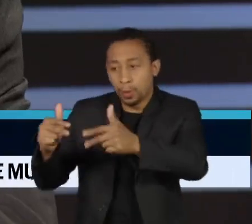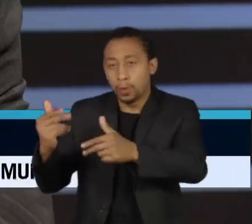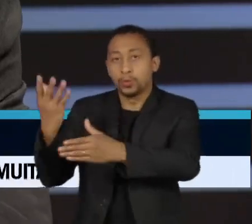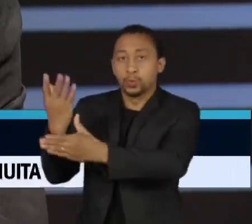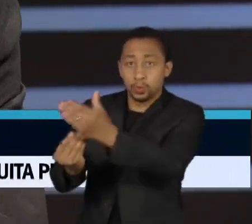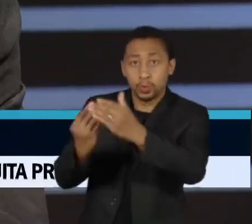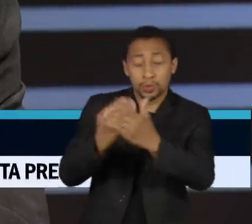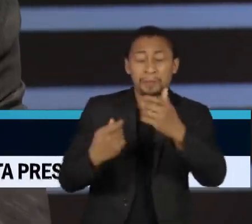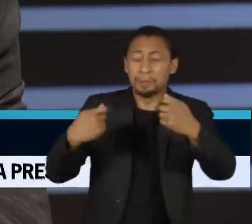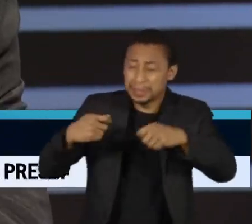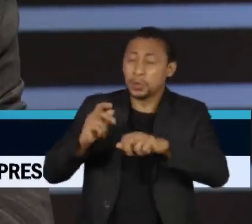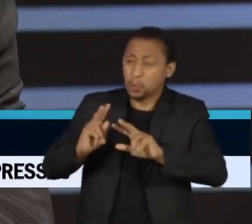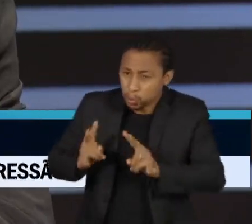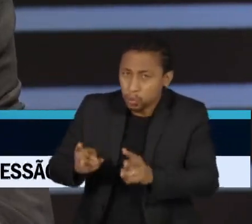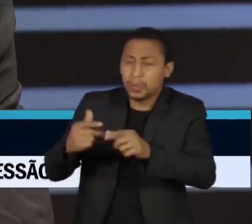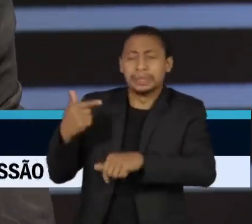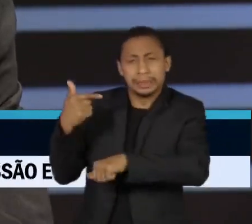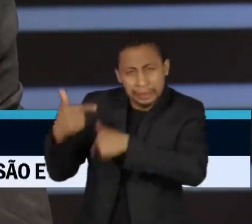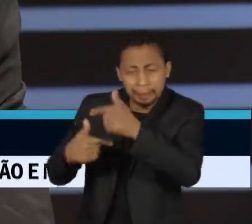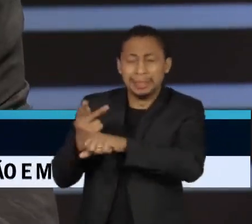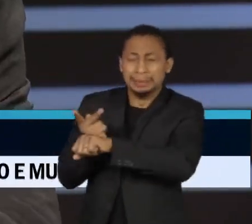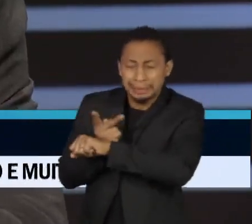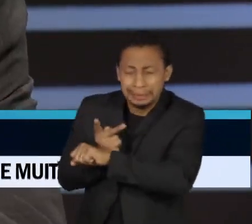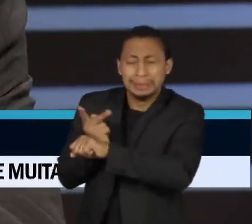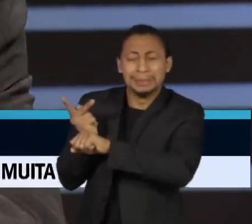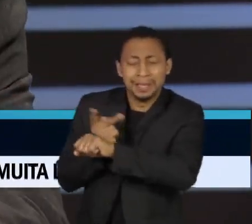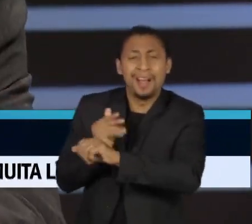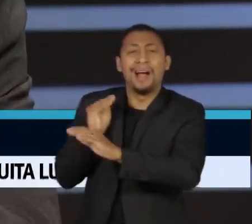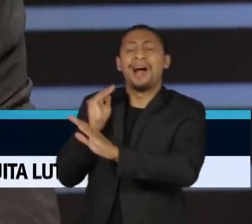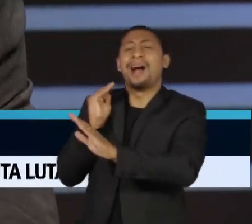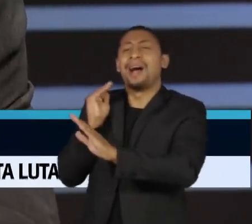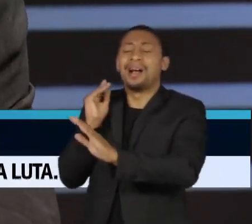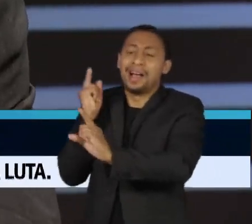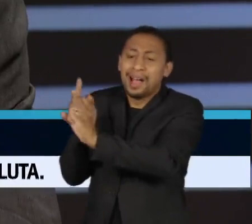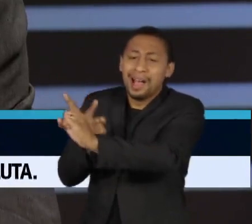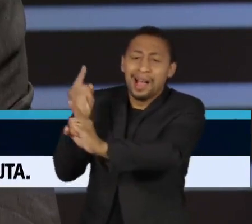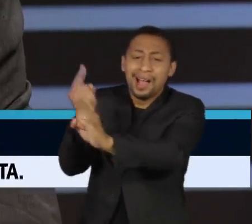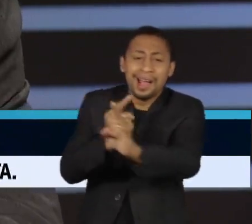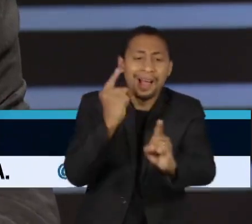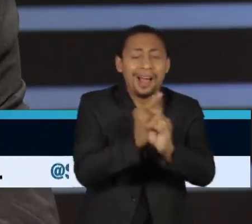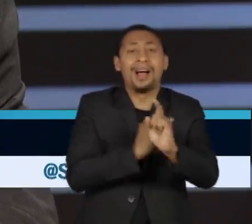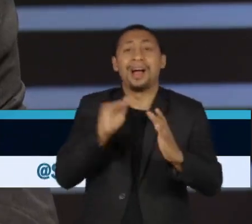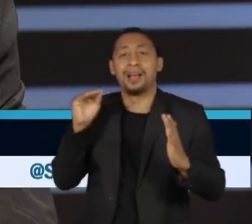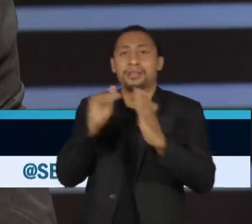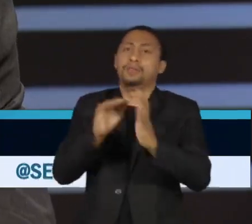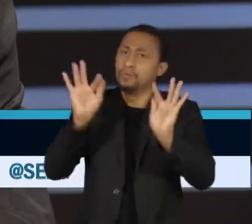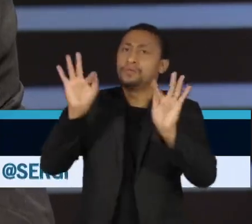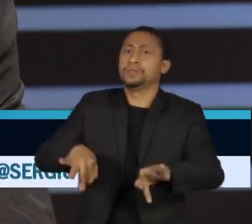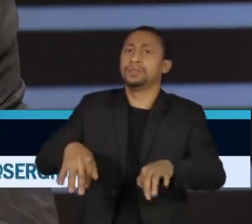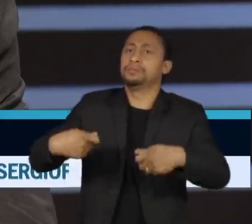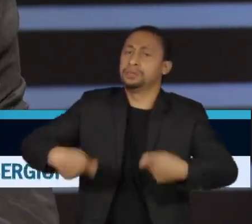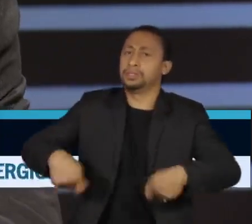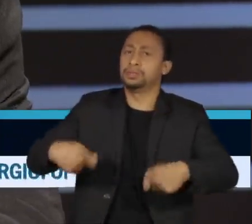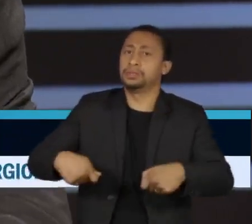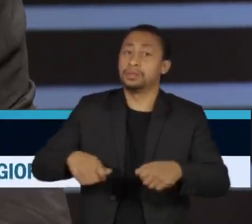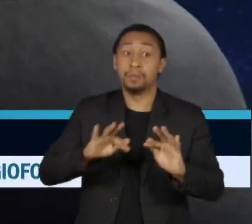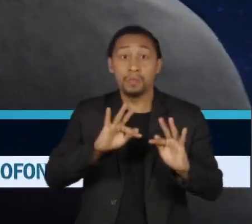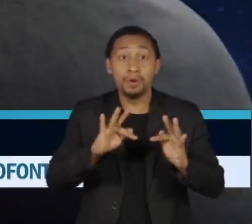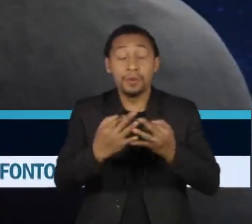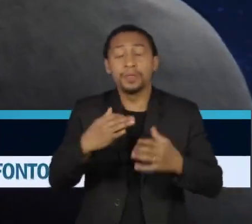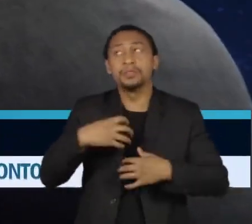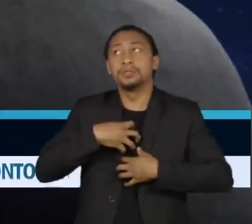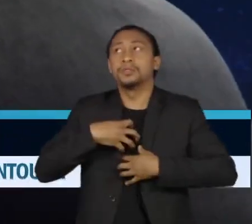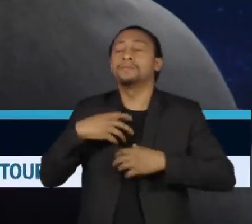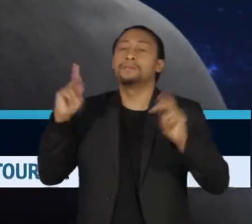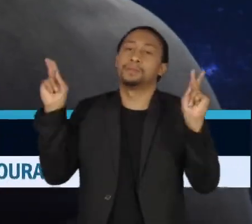vítima desse regime odioso seja identificada e que as famílias possam ter